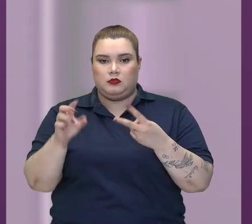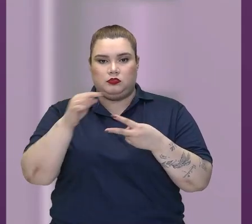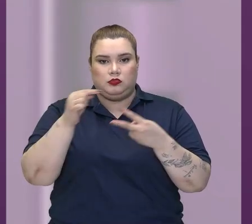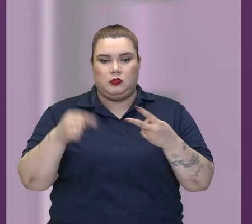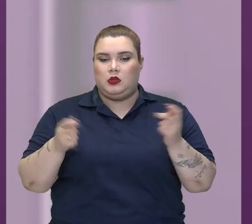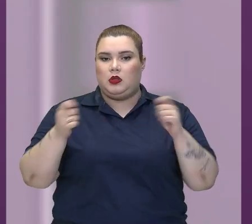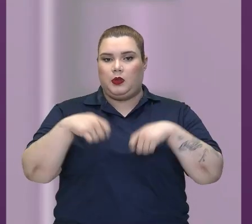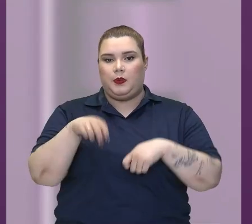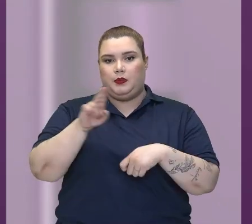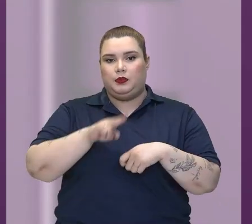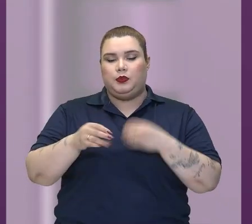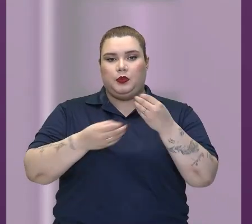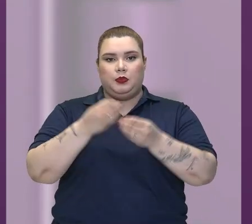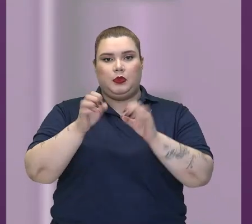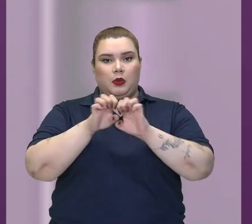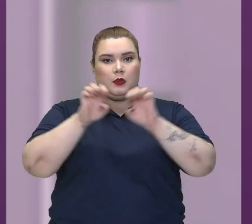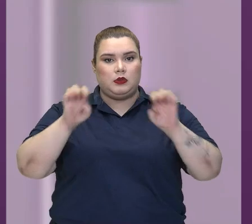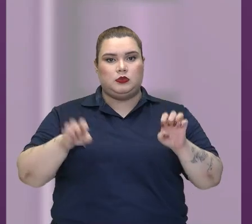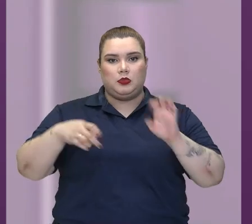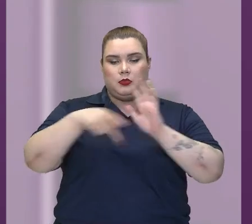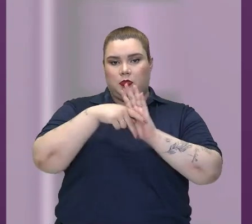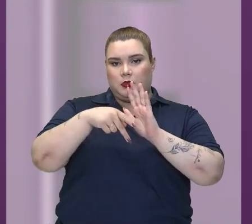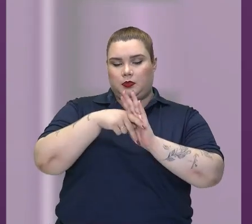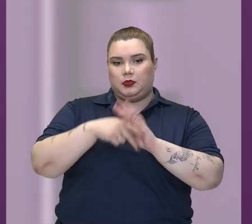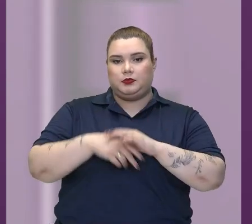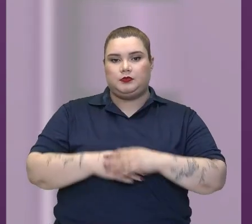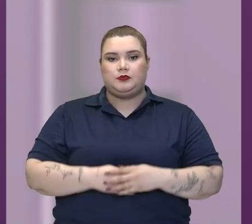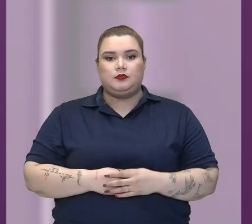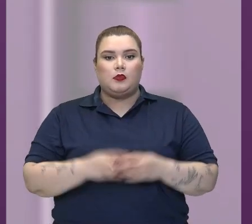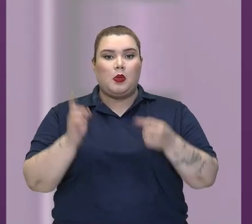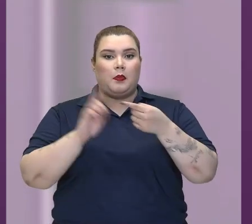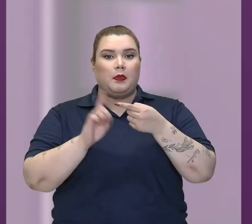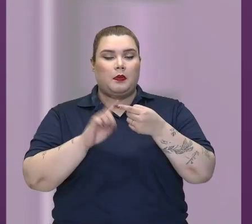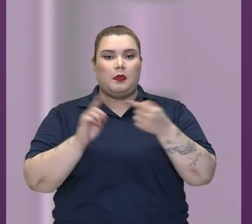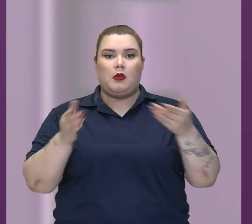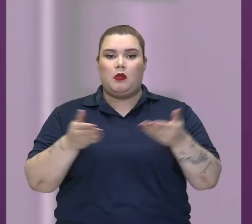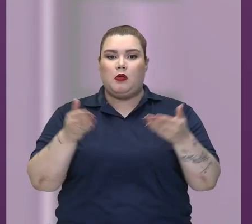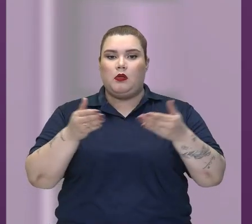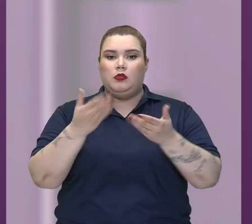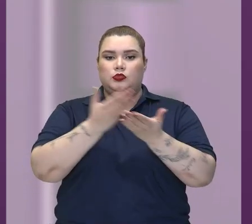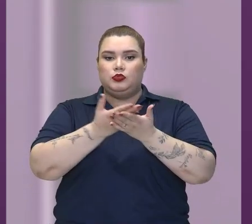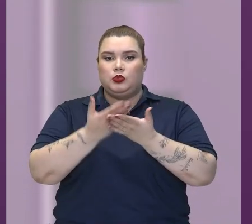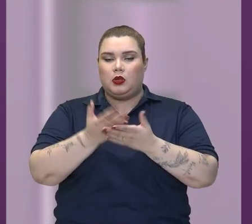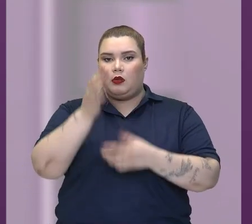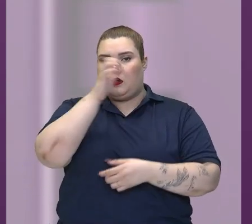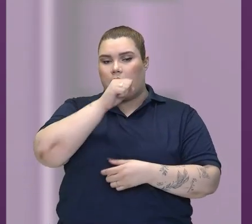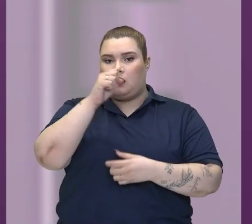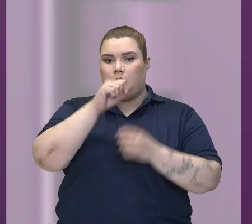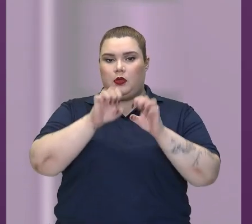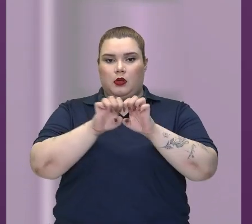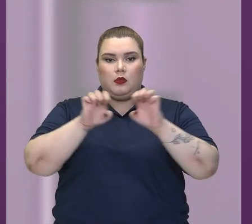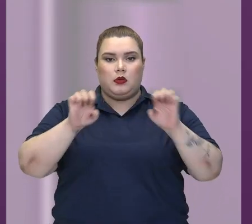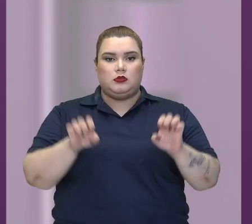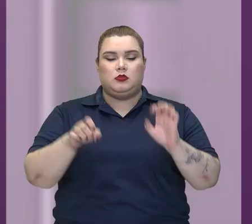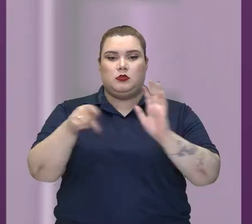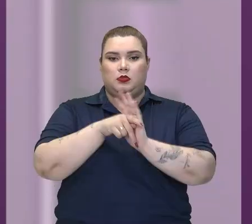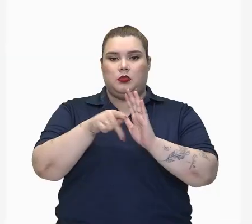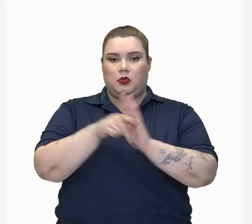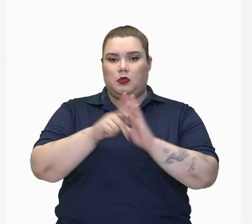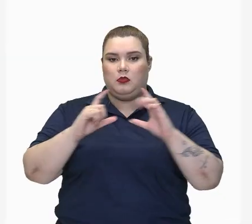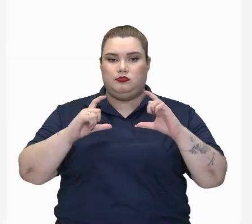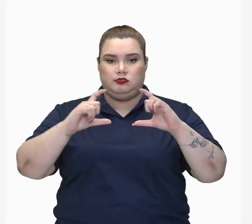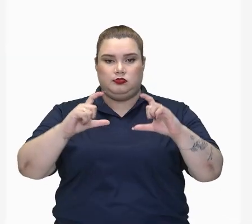da sua equação. Então, é o primeiro passo que nós vamos dar agora, tá bom? Trabalhar aí a equação da elipse. Acompanhe